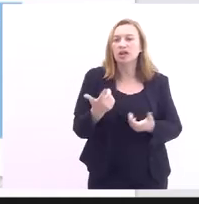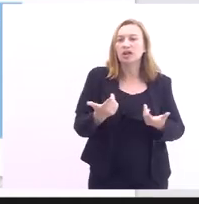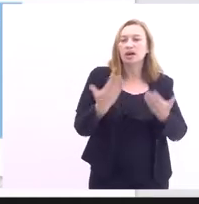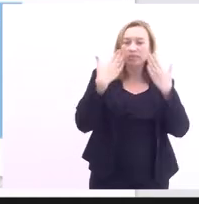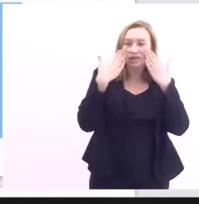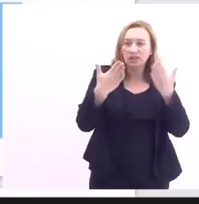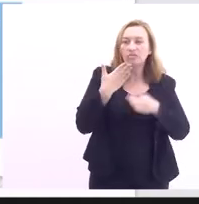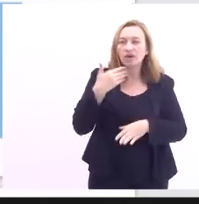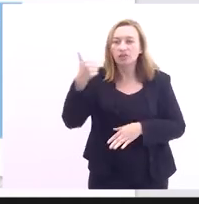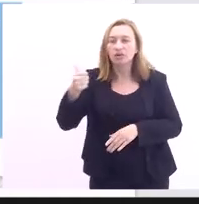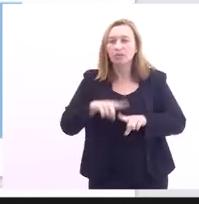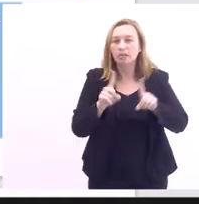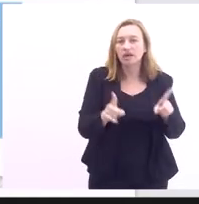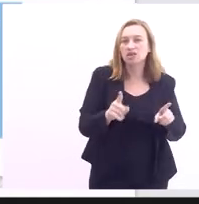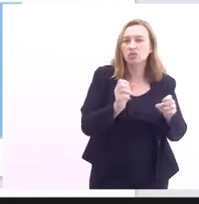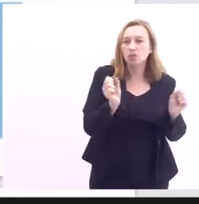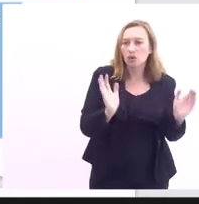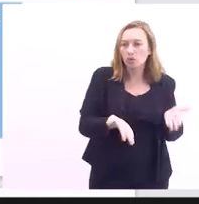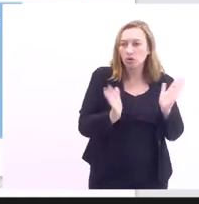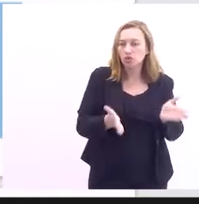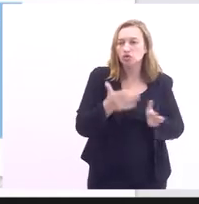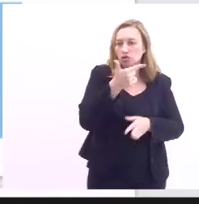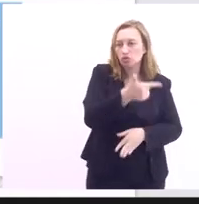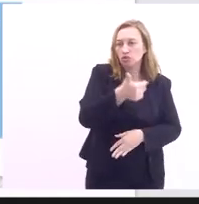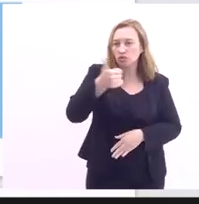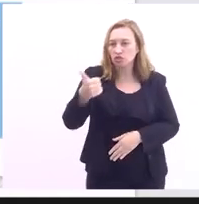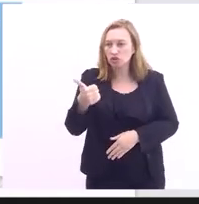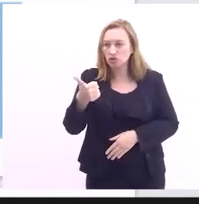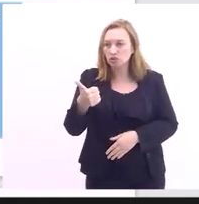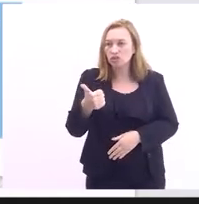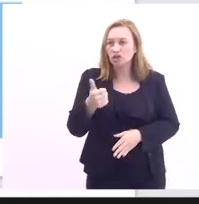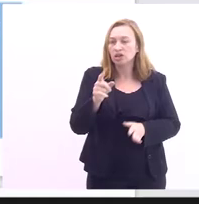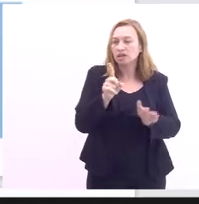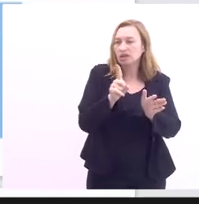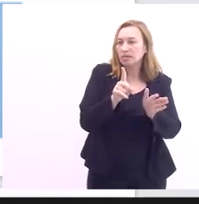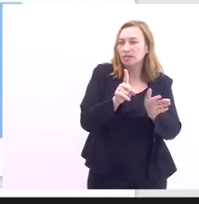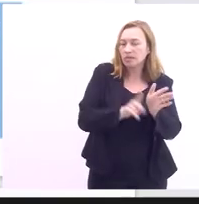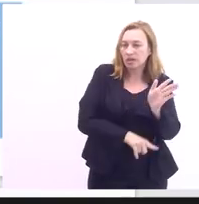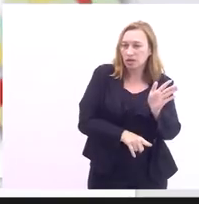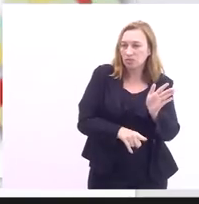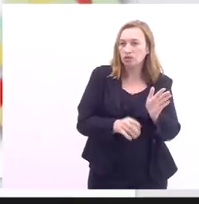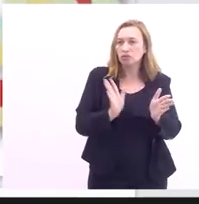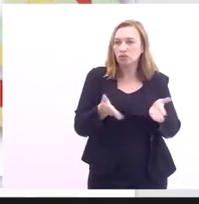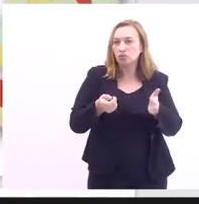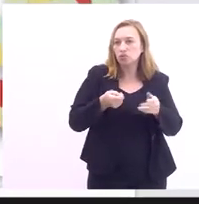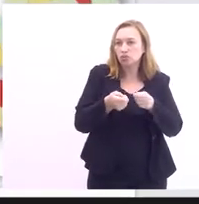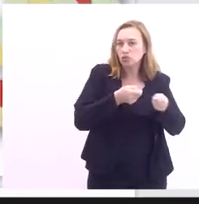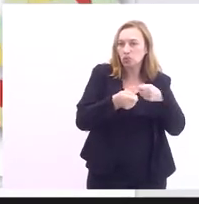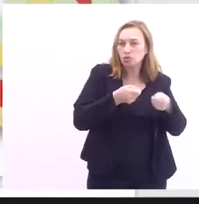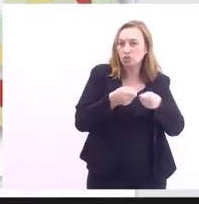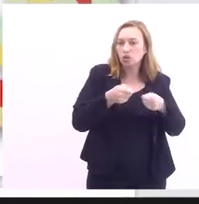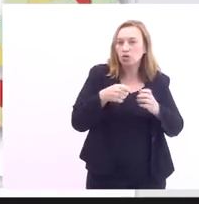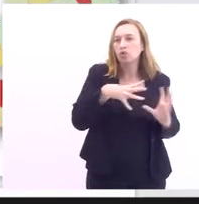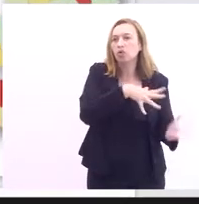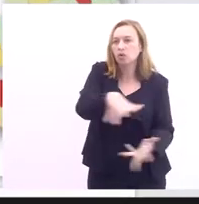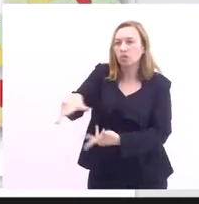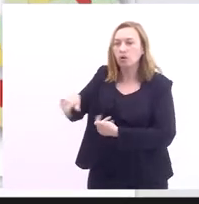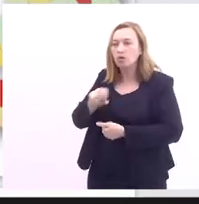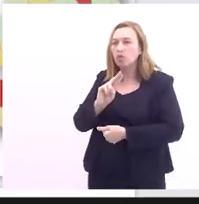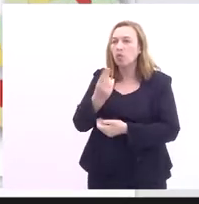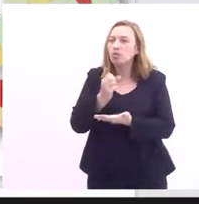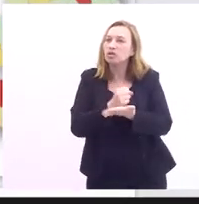mas hoje, 2021, a gente vê que está bem abaixo dos limites regulatórios, tanto o global quanto o